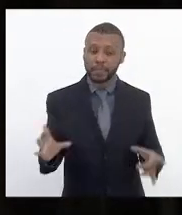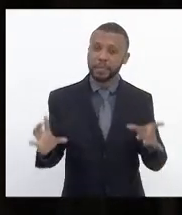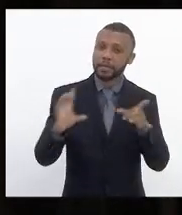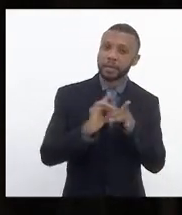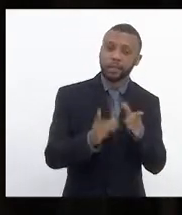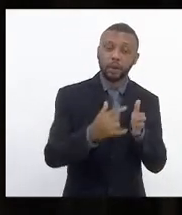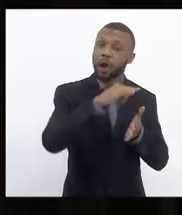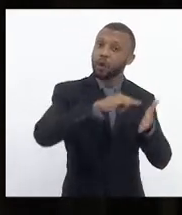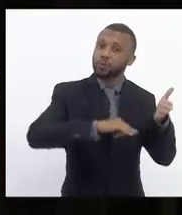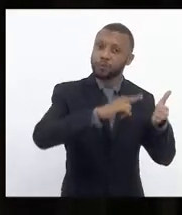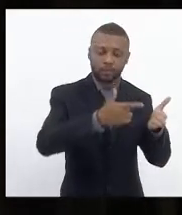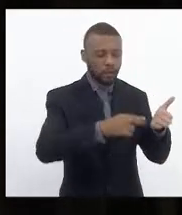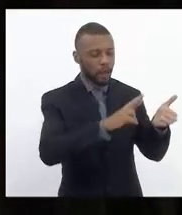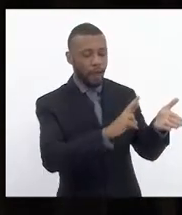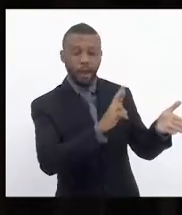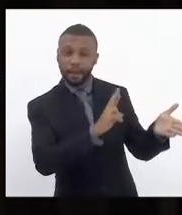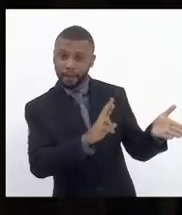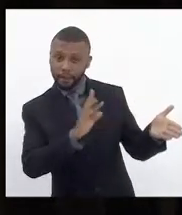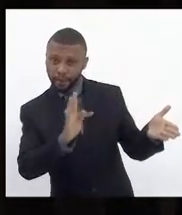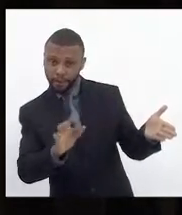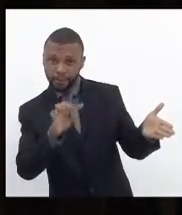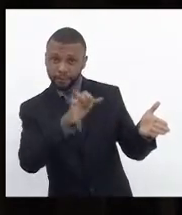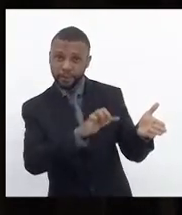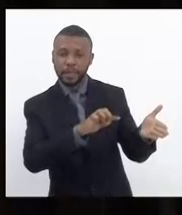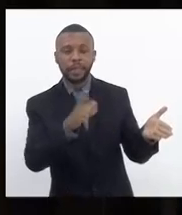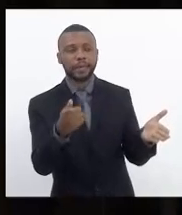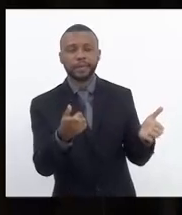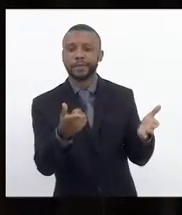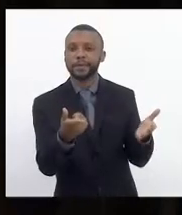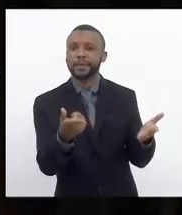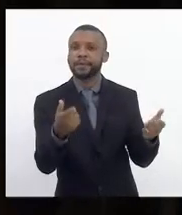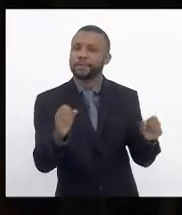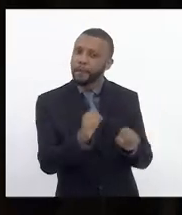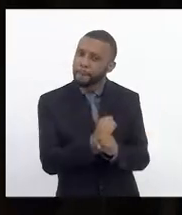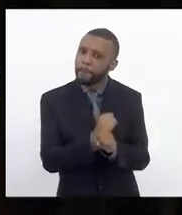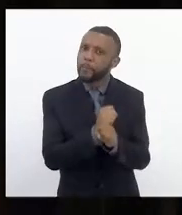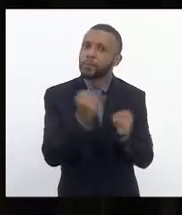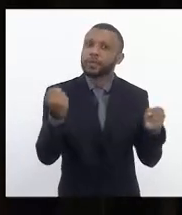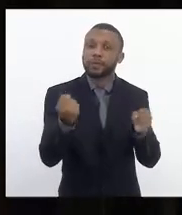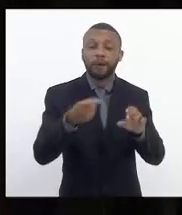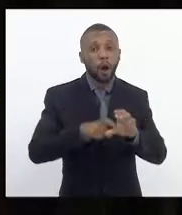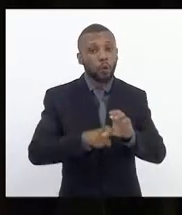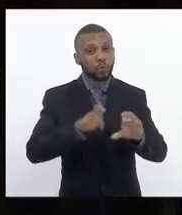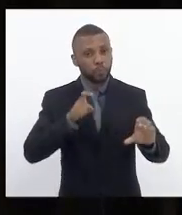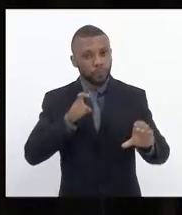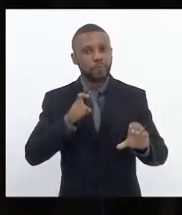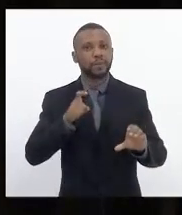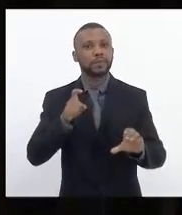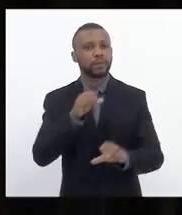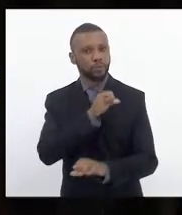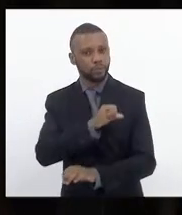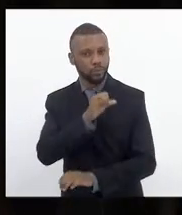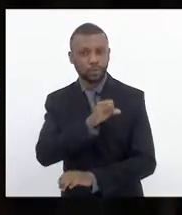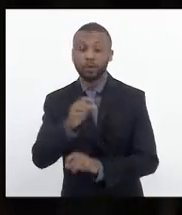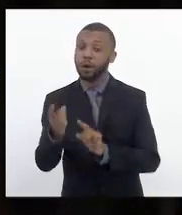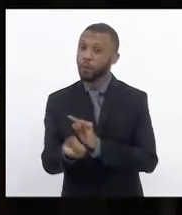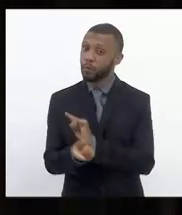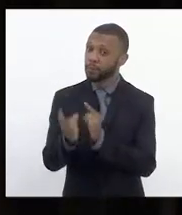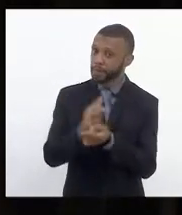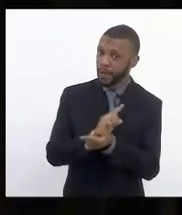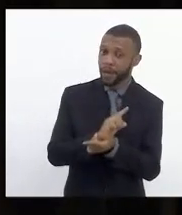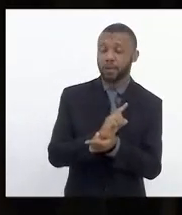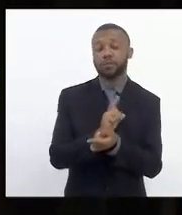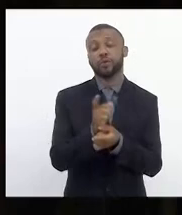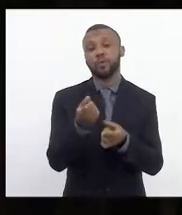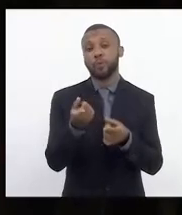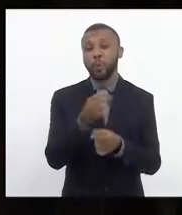recuperação fiscal que inviabiliza a autonomia do Estado do Rio de Janeiro pelo contrário coloca o estado do Rio de Janeiro